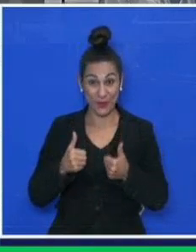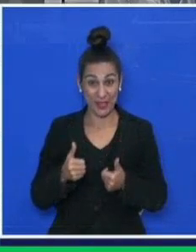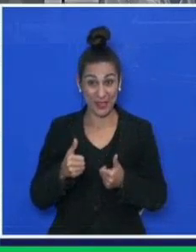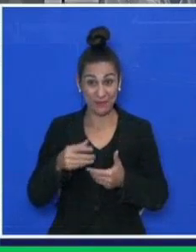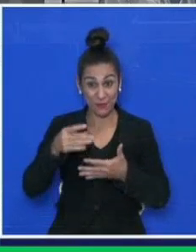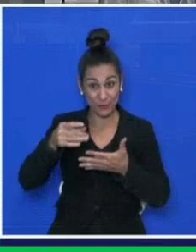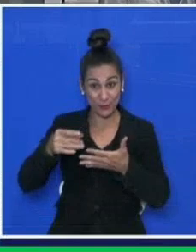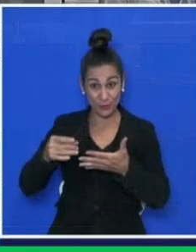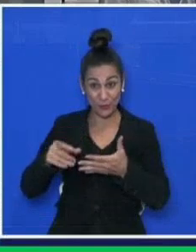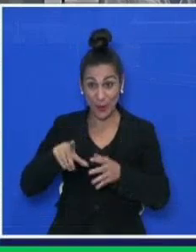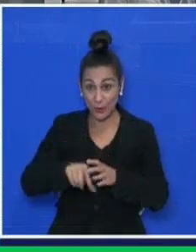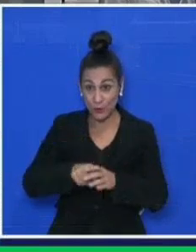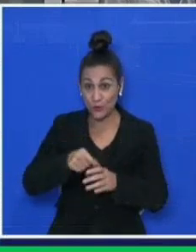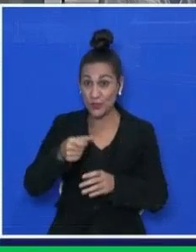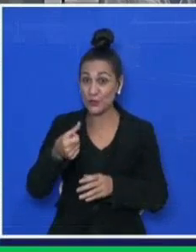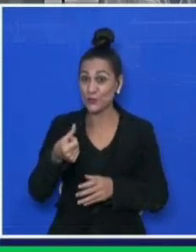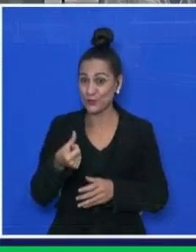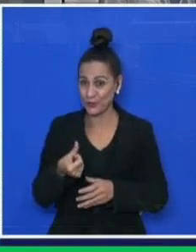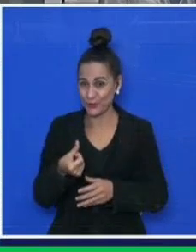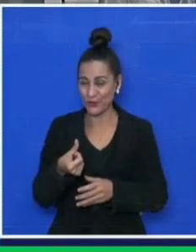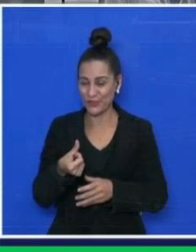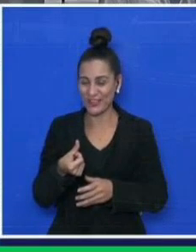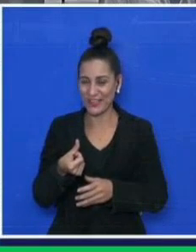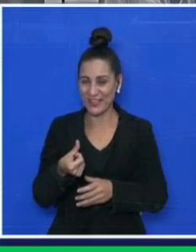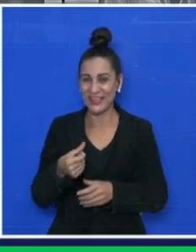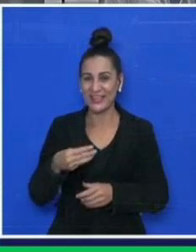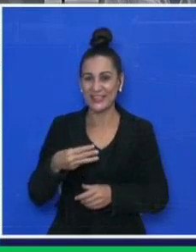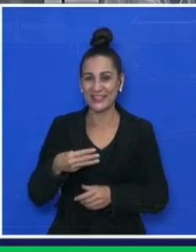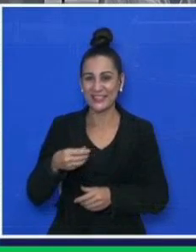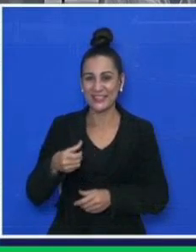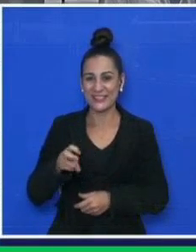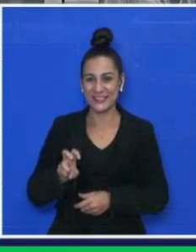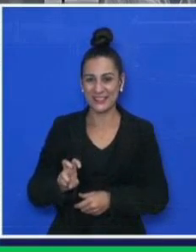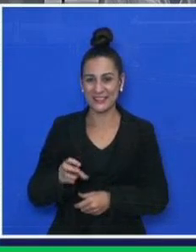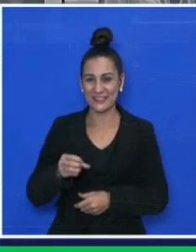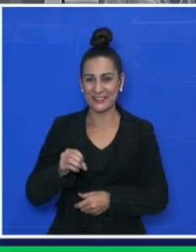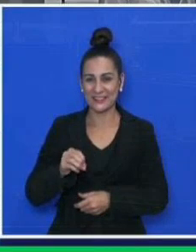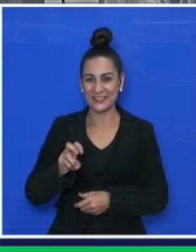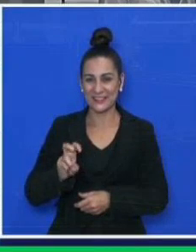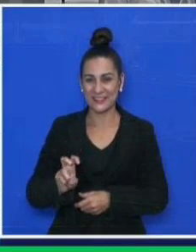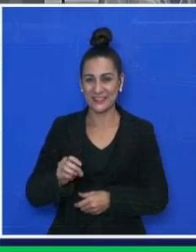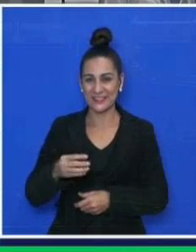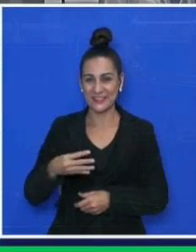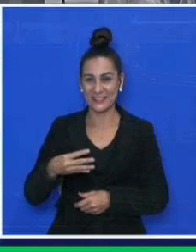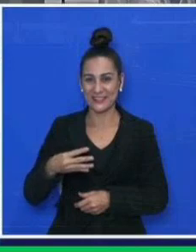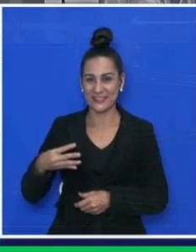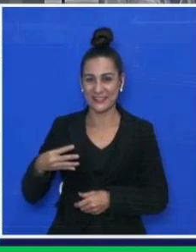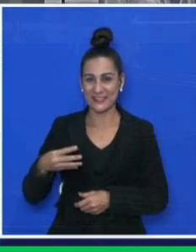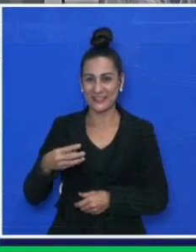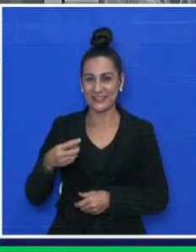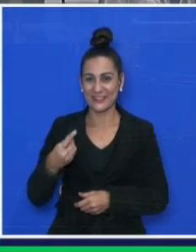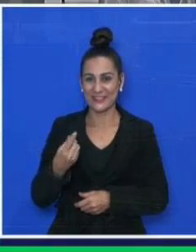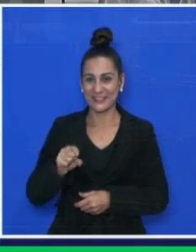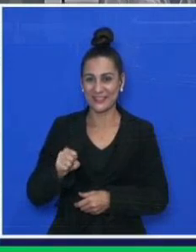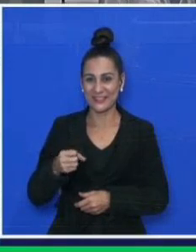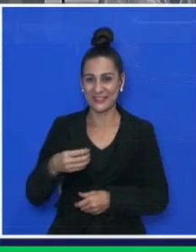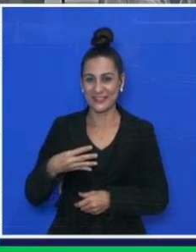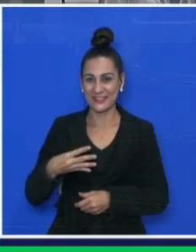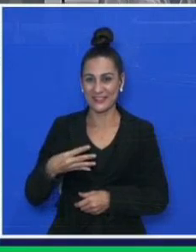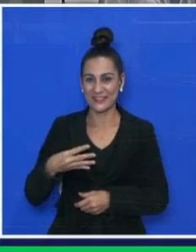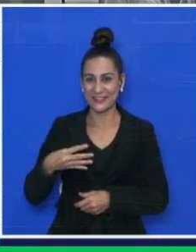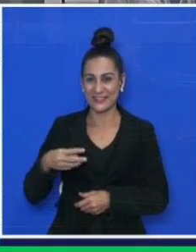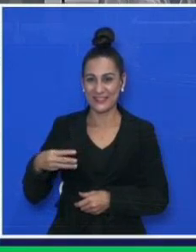Muito bem, vamos confirmar os seis números sorteados. 35, 05, 44,